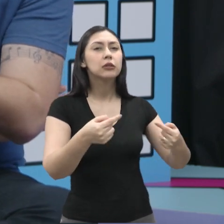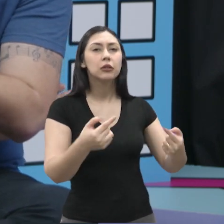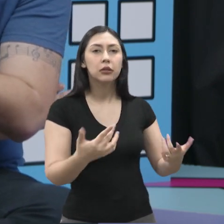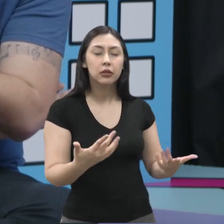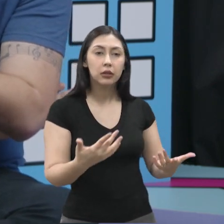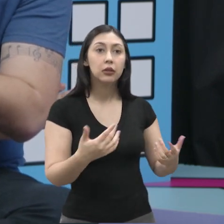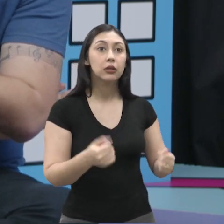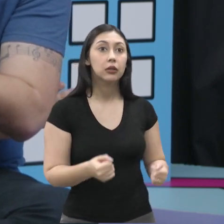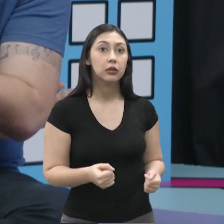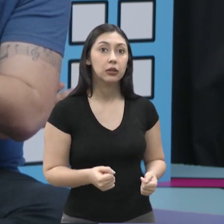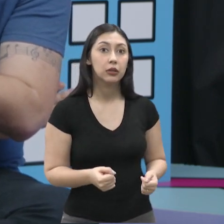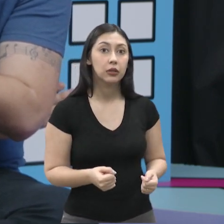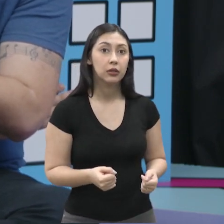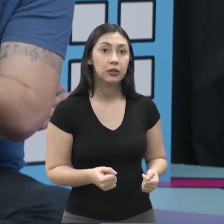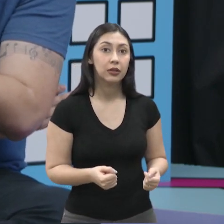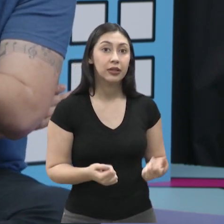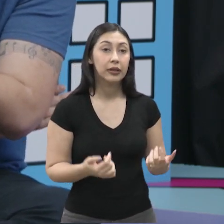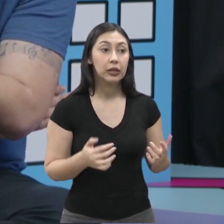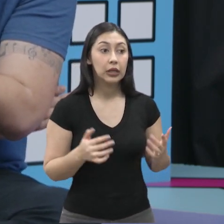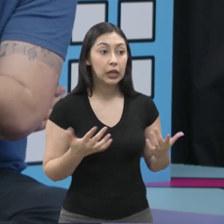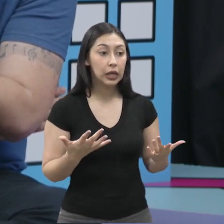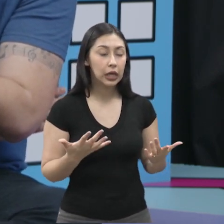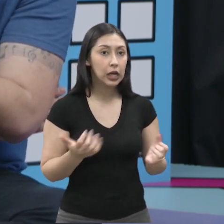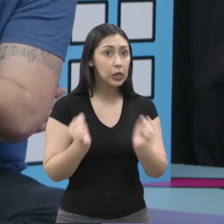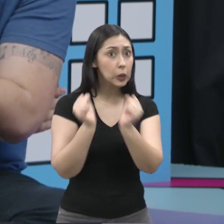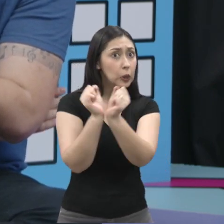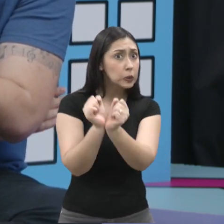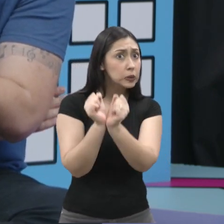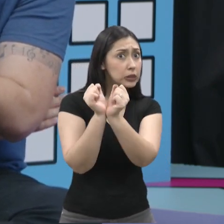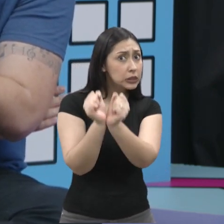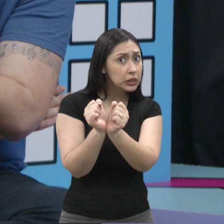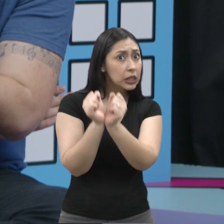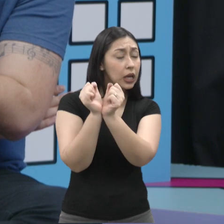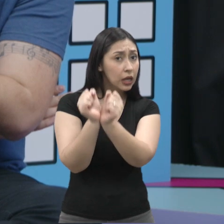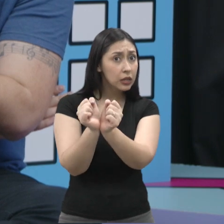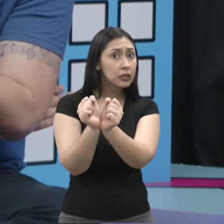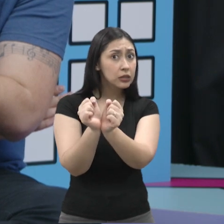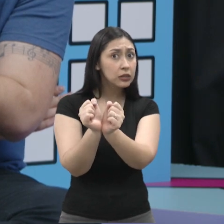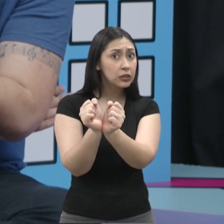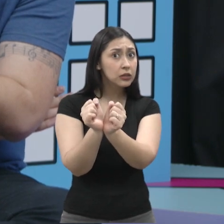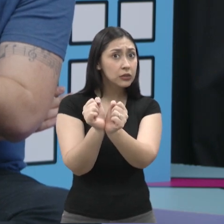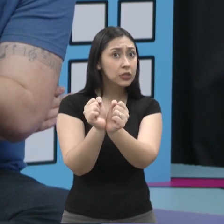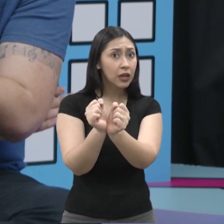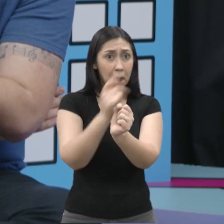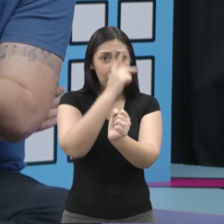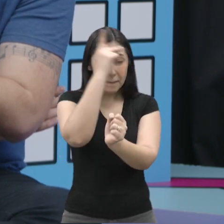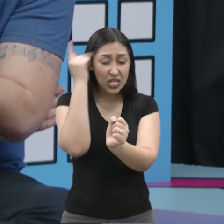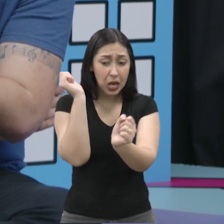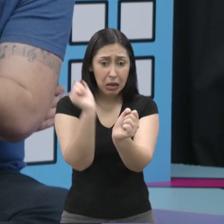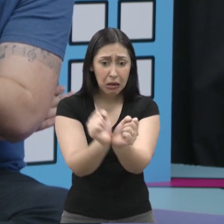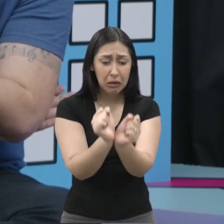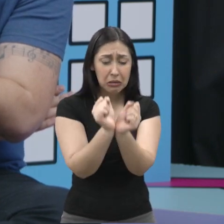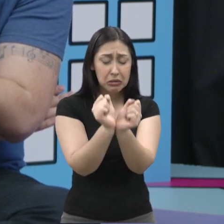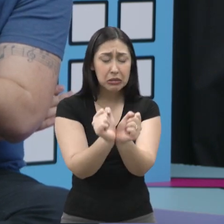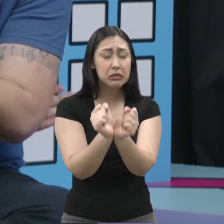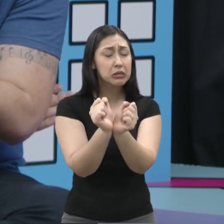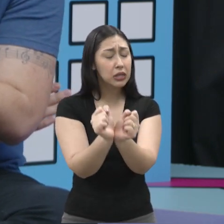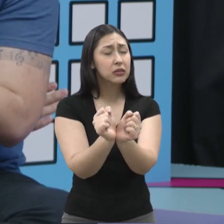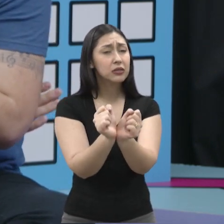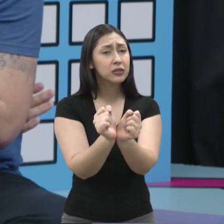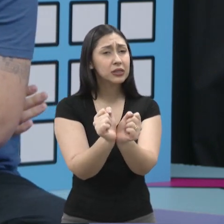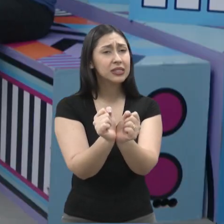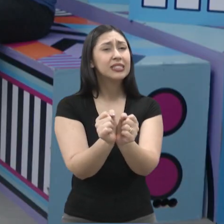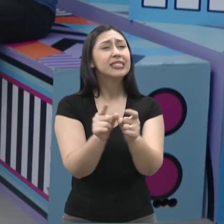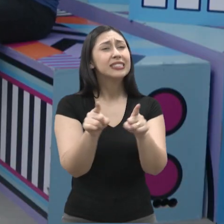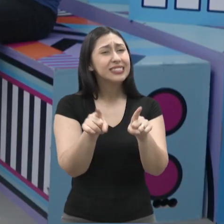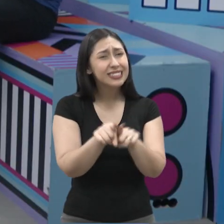os escravizados, né? Que eram pessoas escravizadas. Sim. Isso também teve interferência, teve algum papel político forte no momento da proclamação?